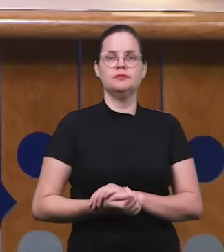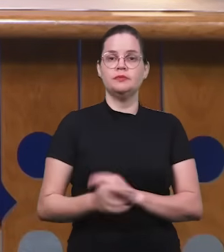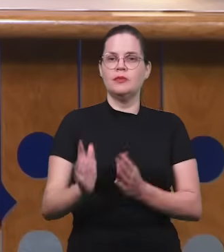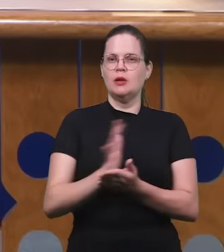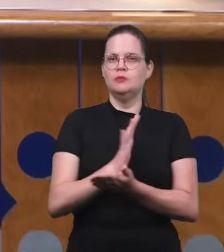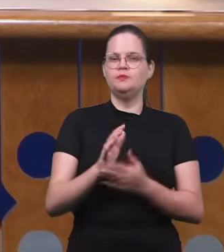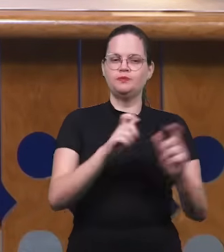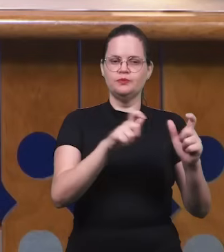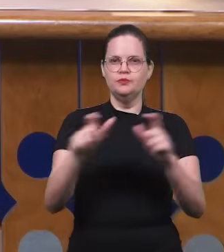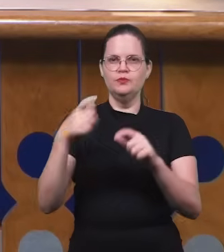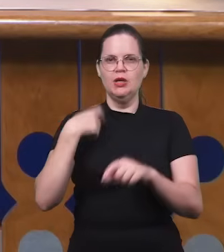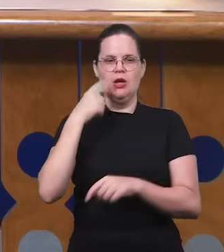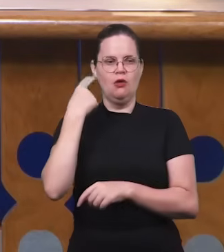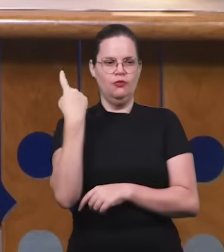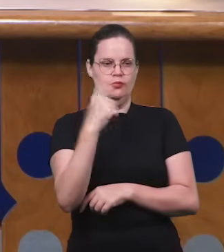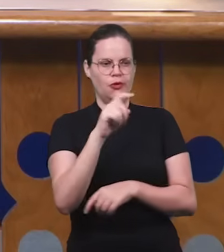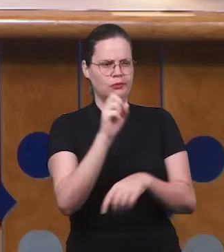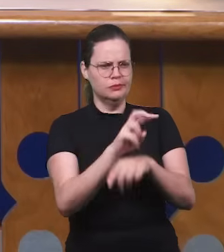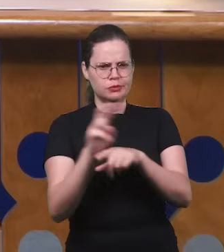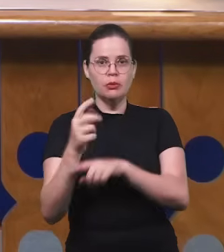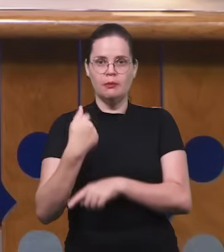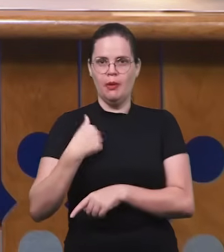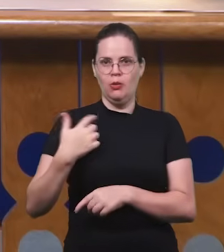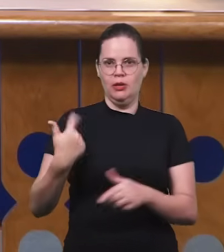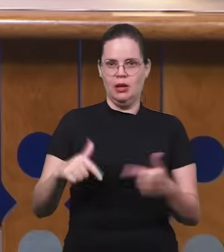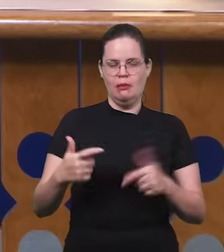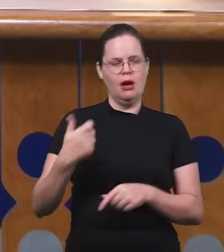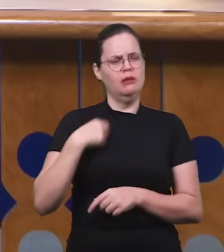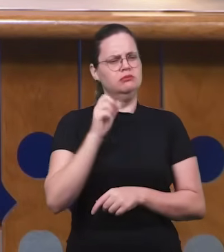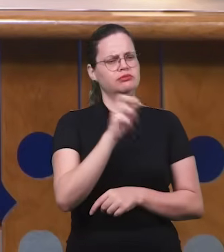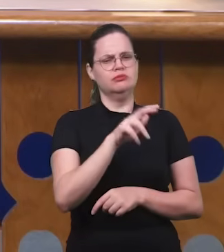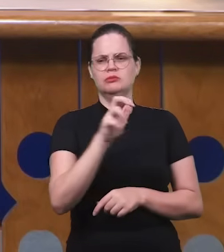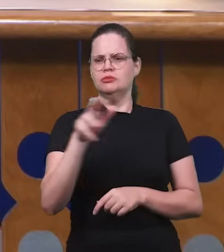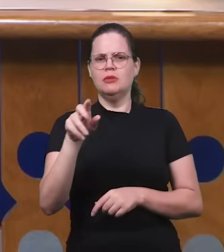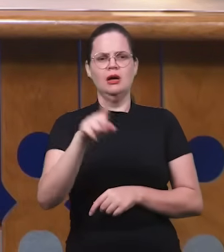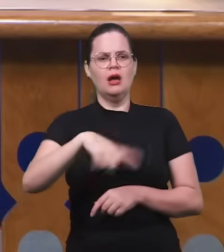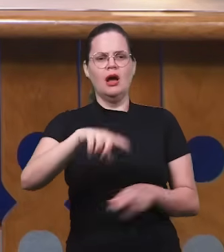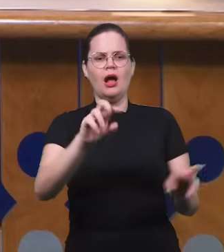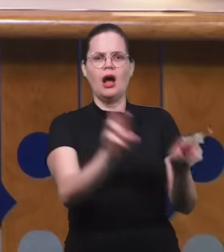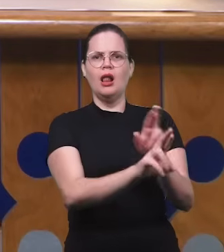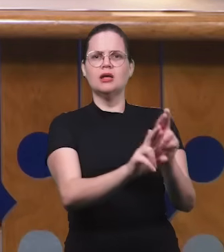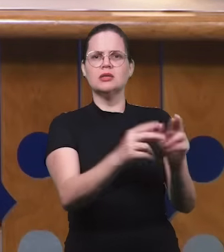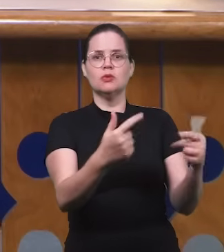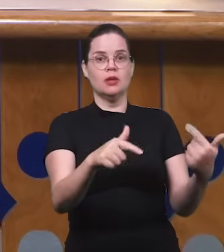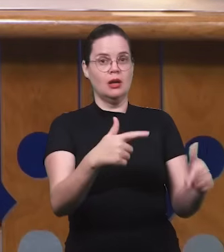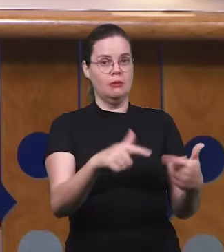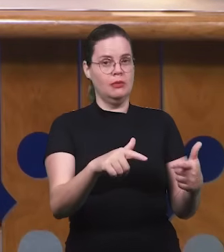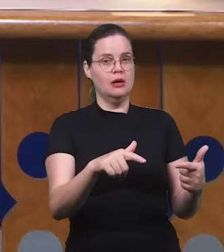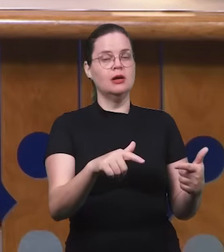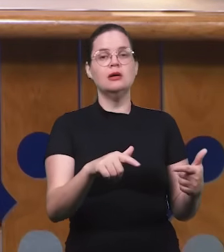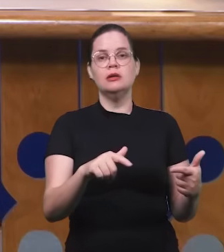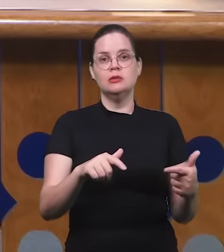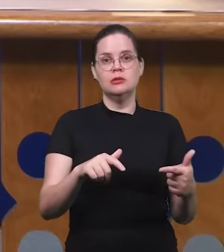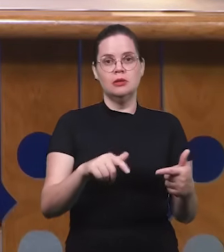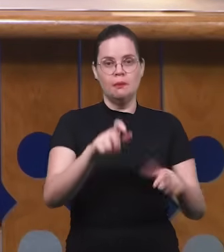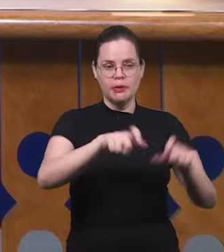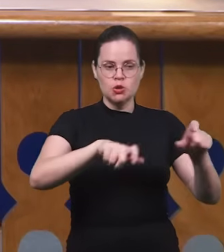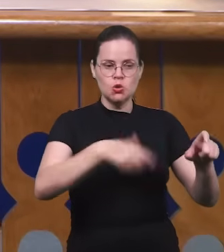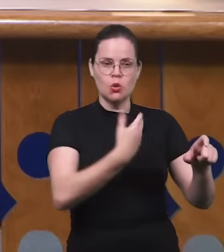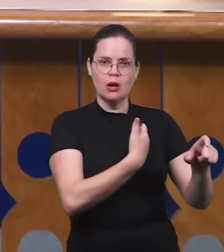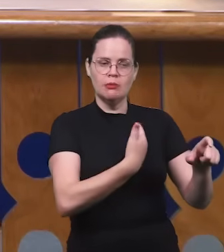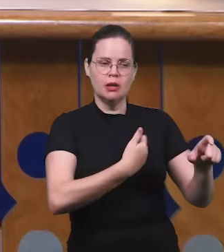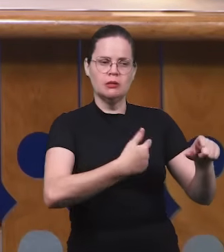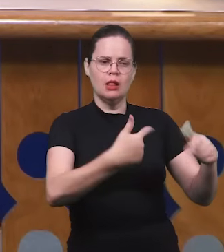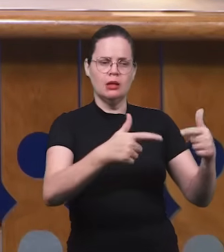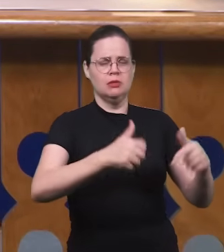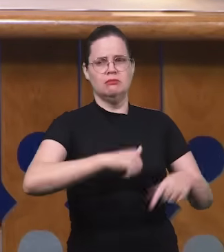lugares que eu vou a trabalho, que essas relações, elas têm sido cada vez